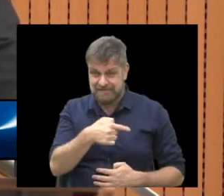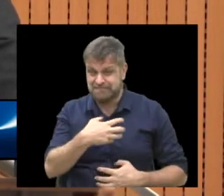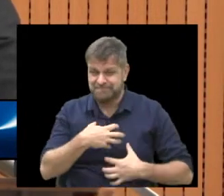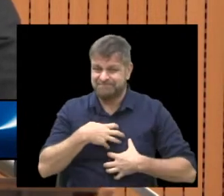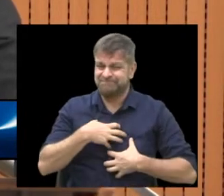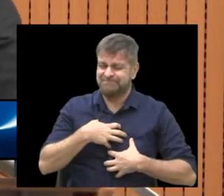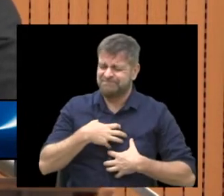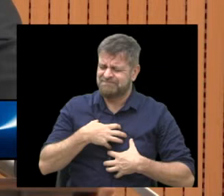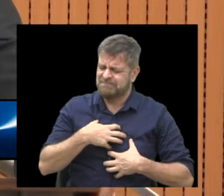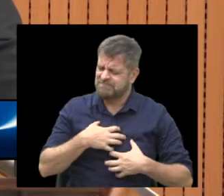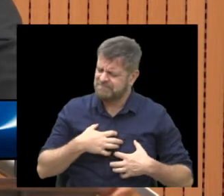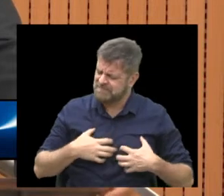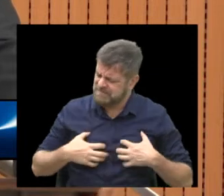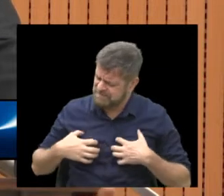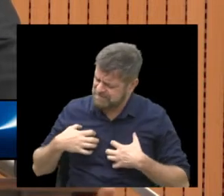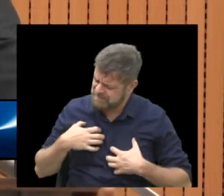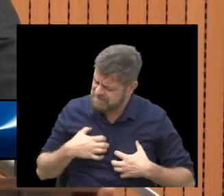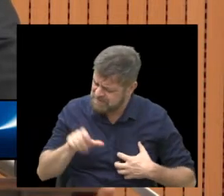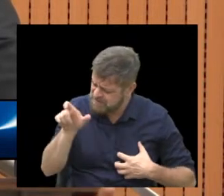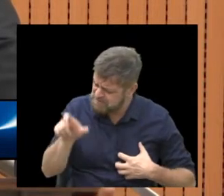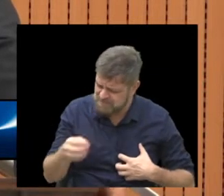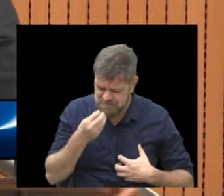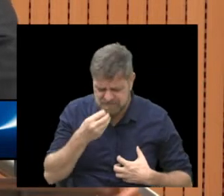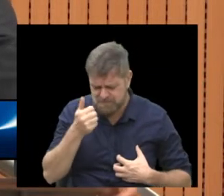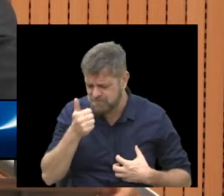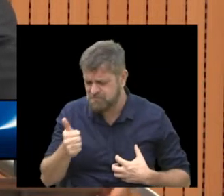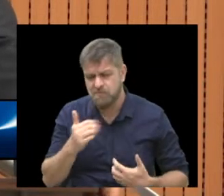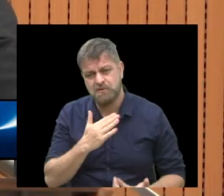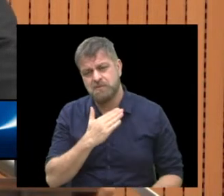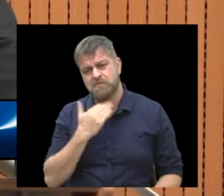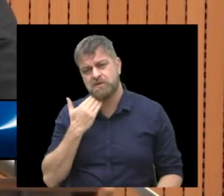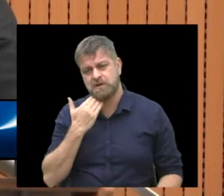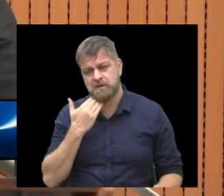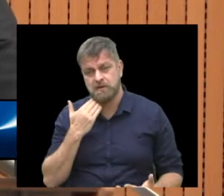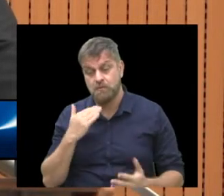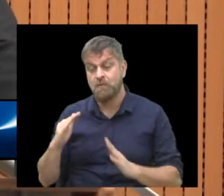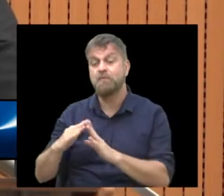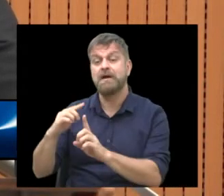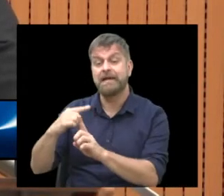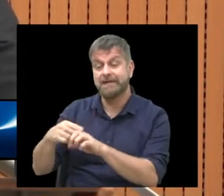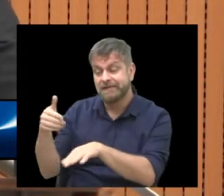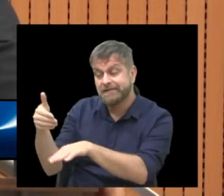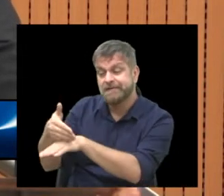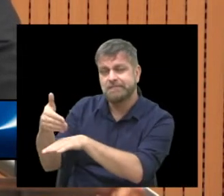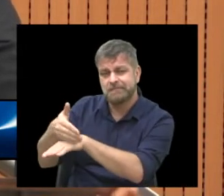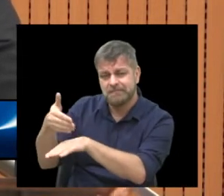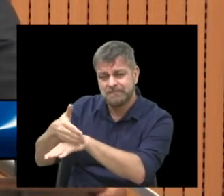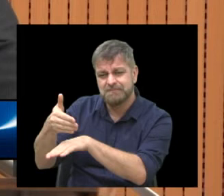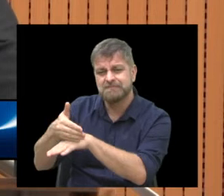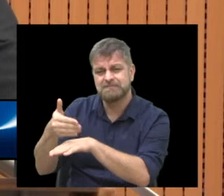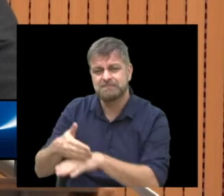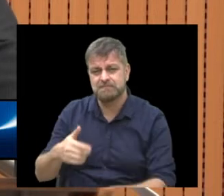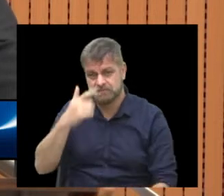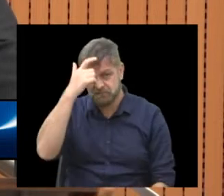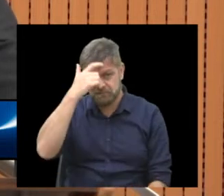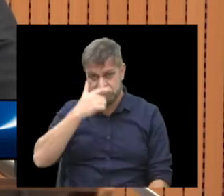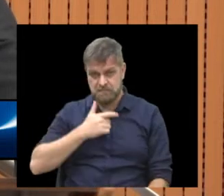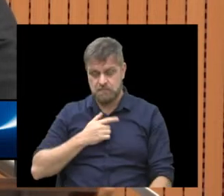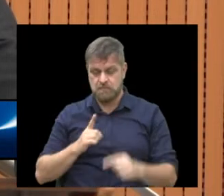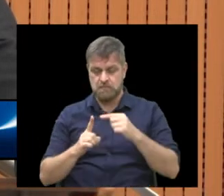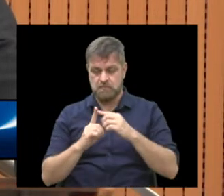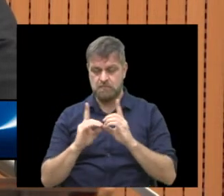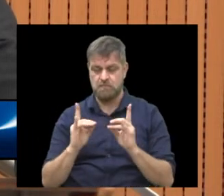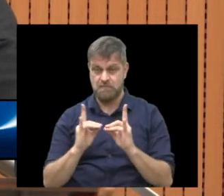perda dessa pessoa tão boníssima, mas também a igreja que ele fazia parte, né? Eu estive no